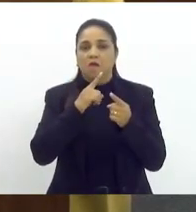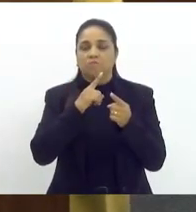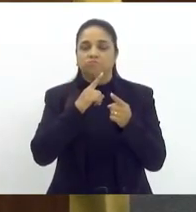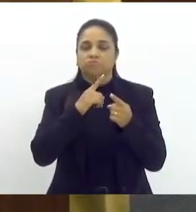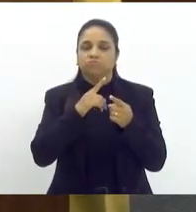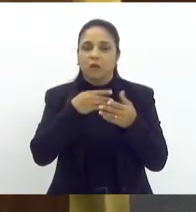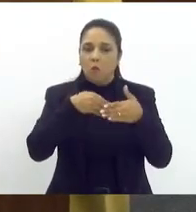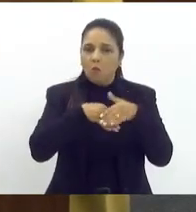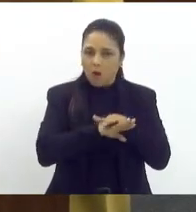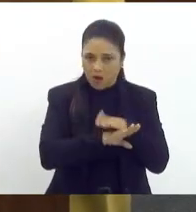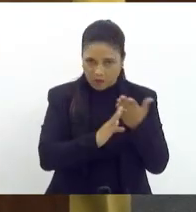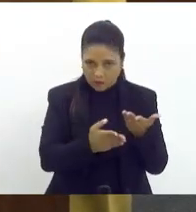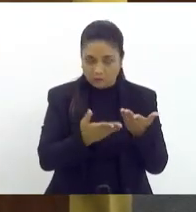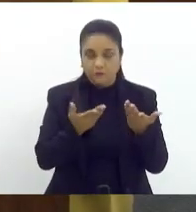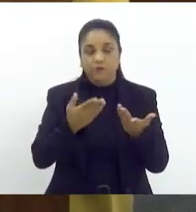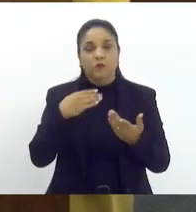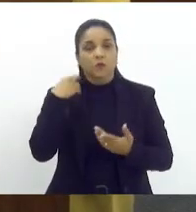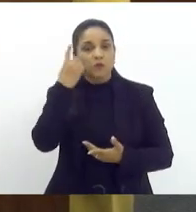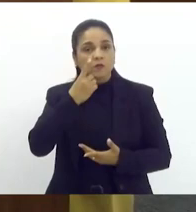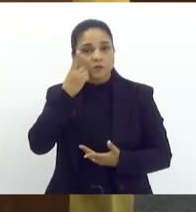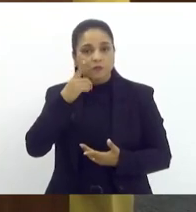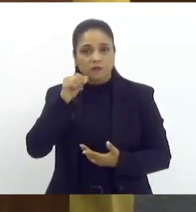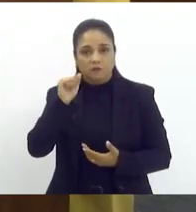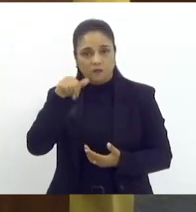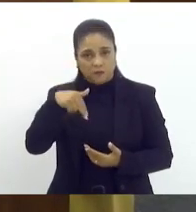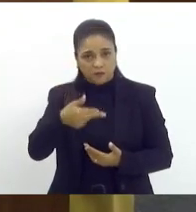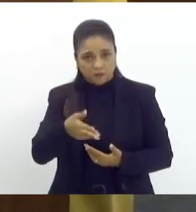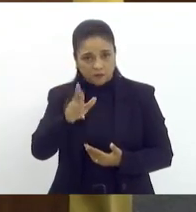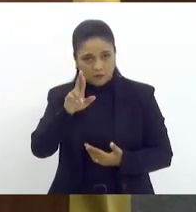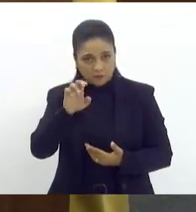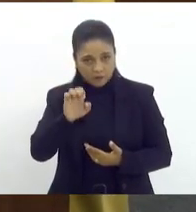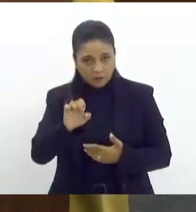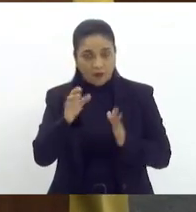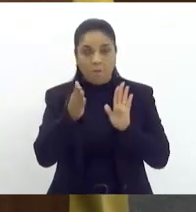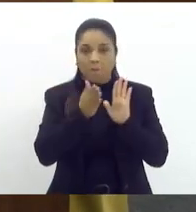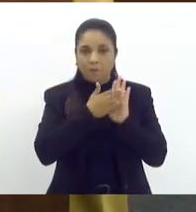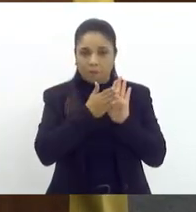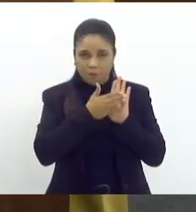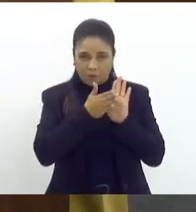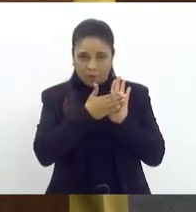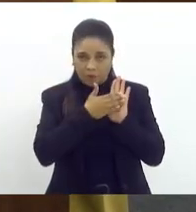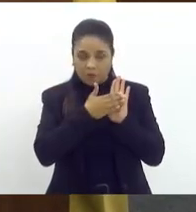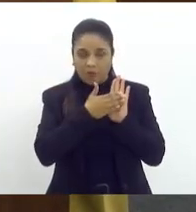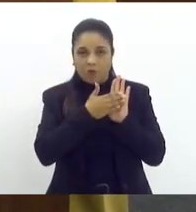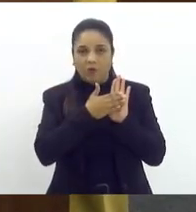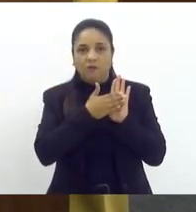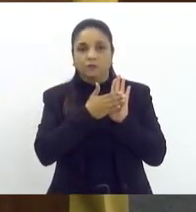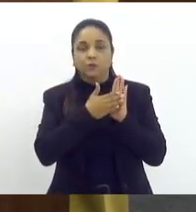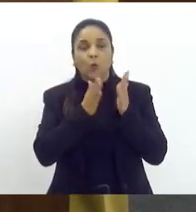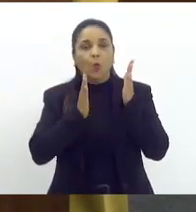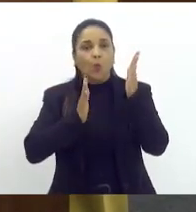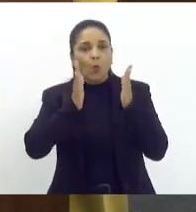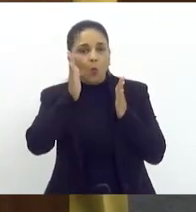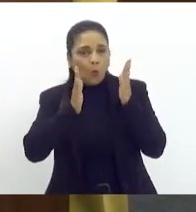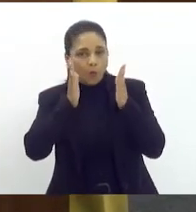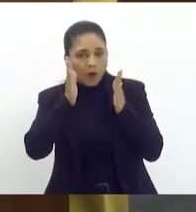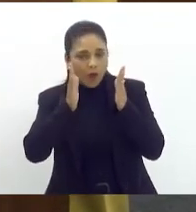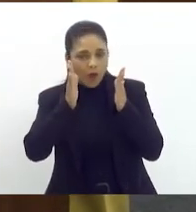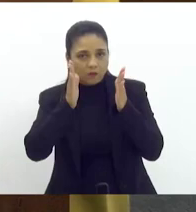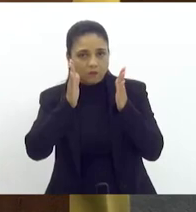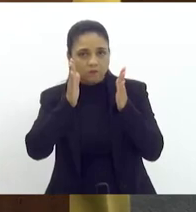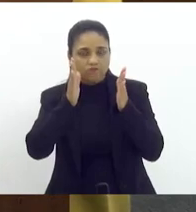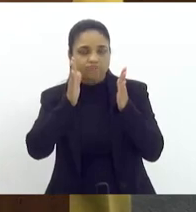Deputado André Correia tá propondo definiu o prazo prescricional